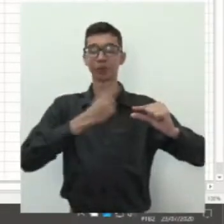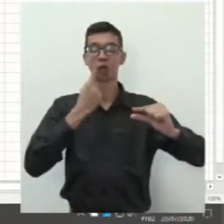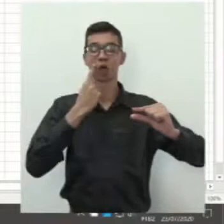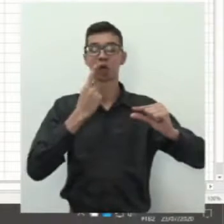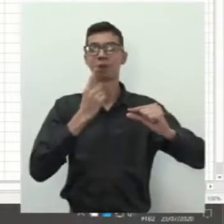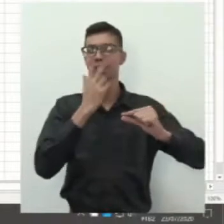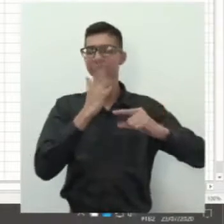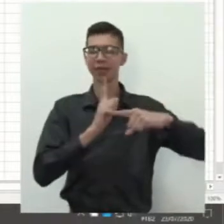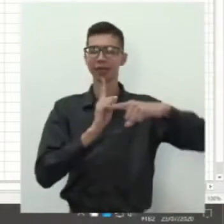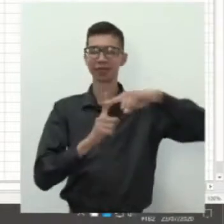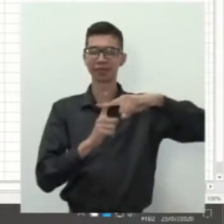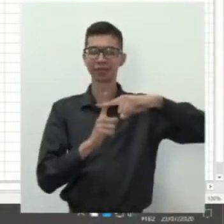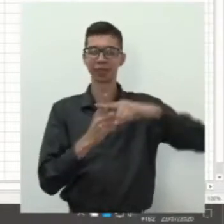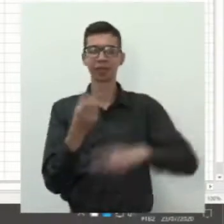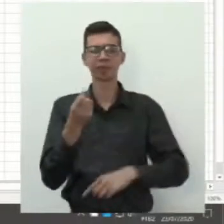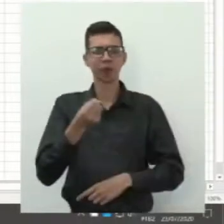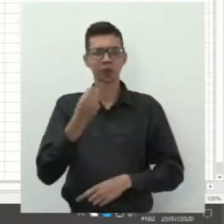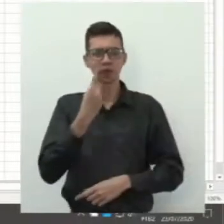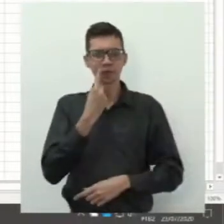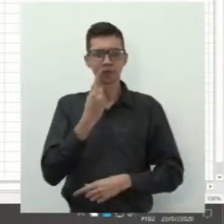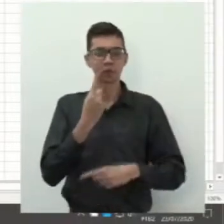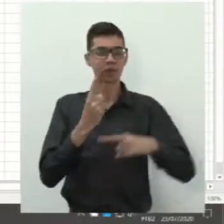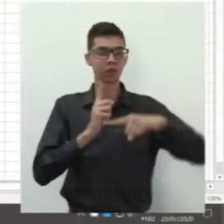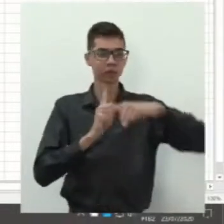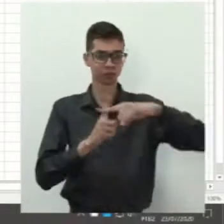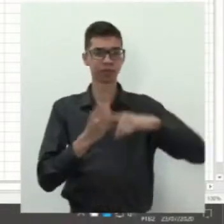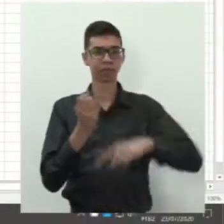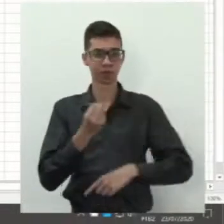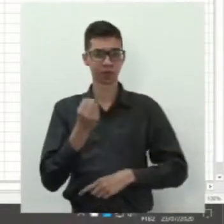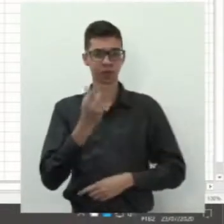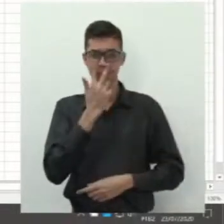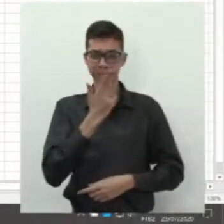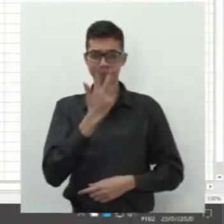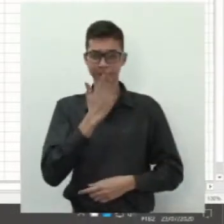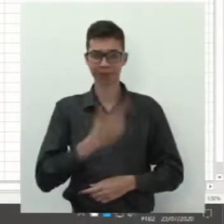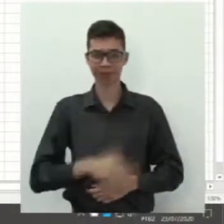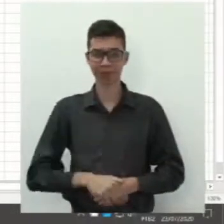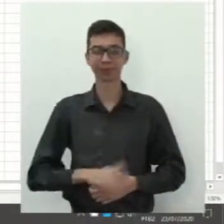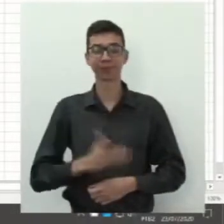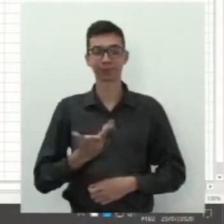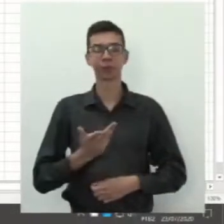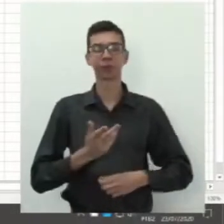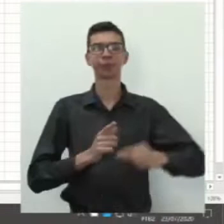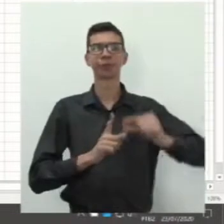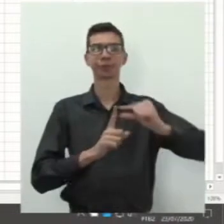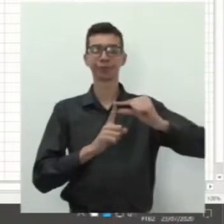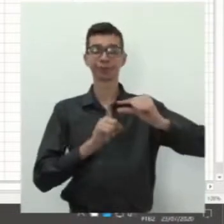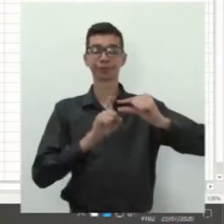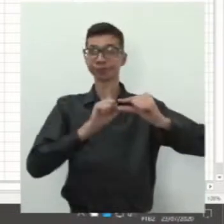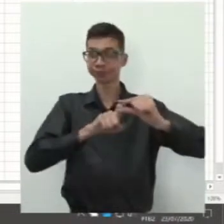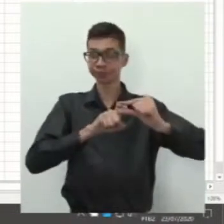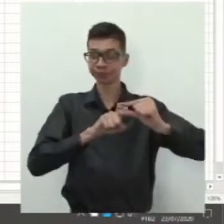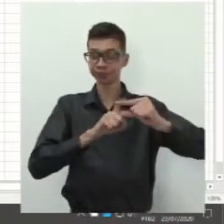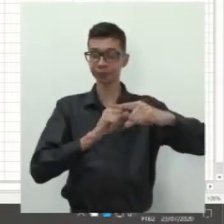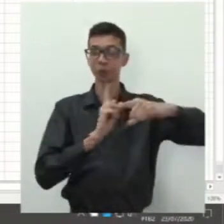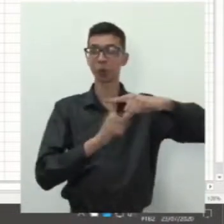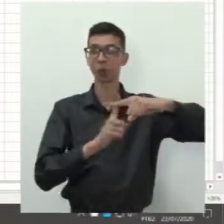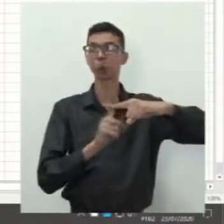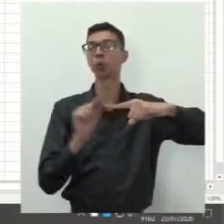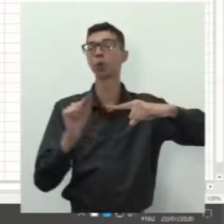certo? Uma cruzinha branca um pouquinho maior. Quando eu vou para o canto dessa célula, a cruzinha ela se